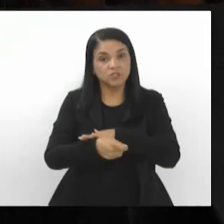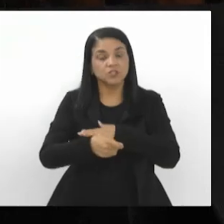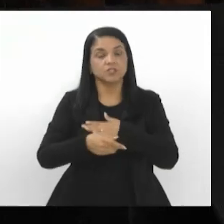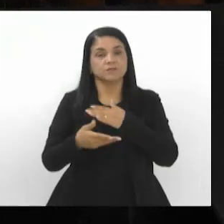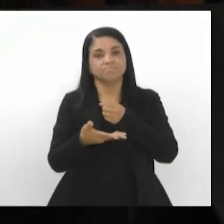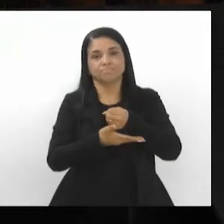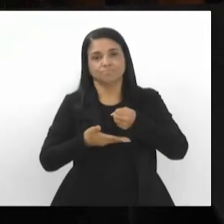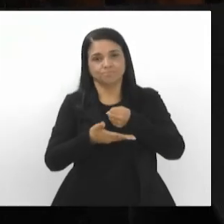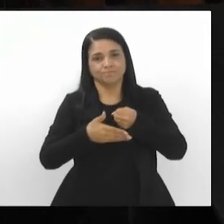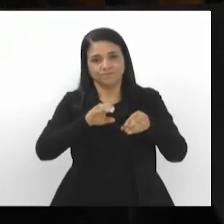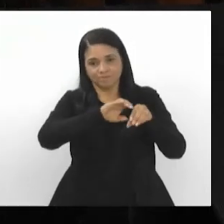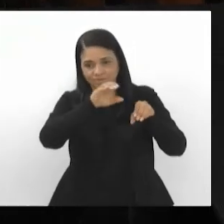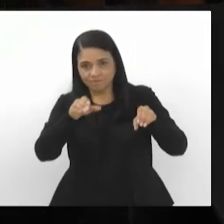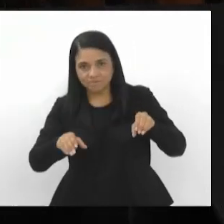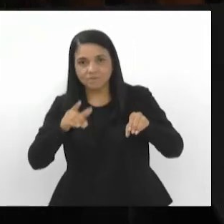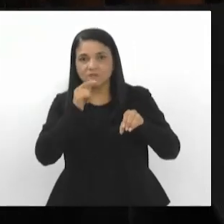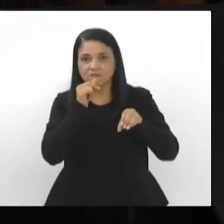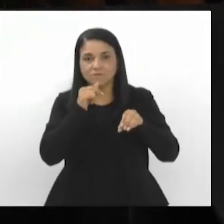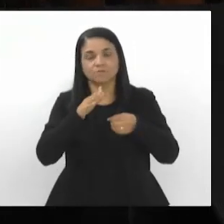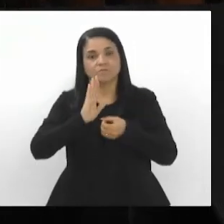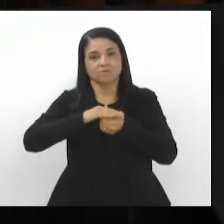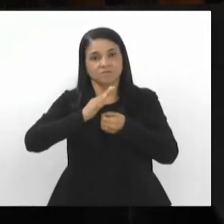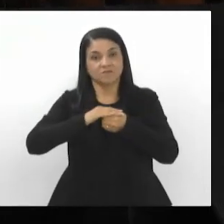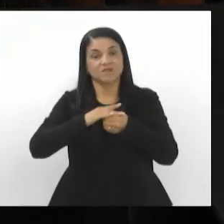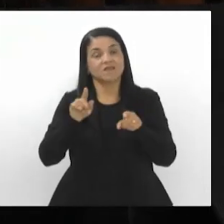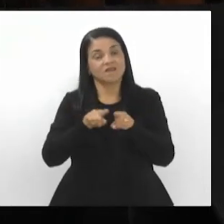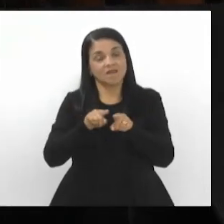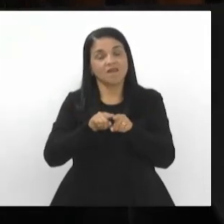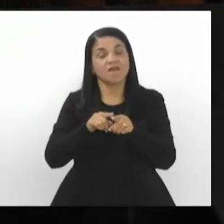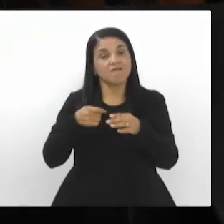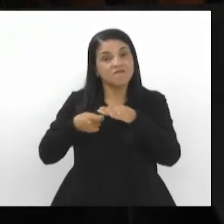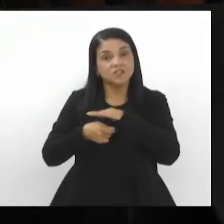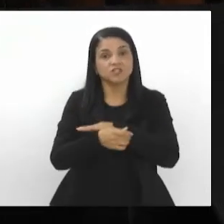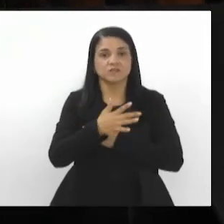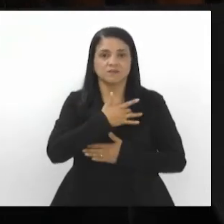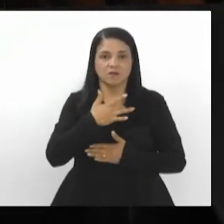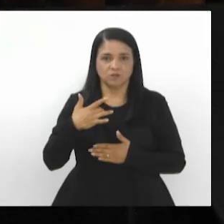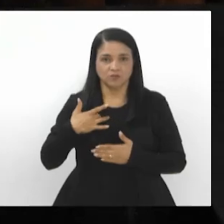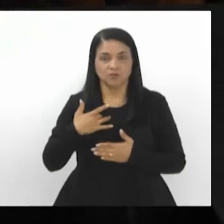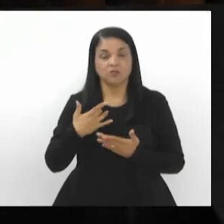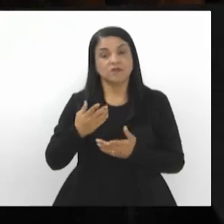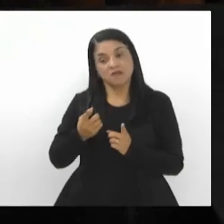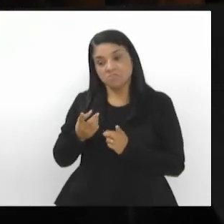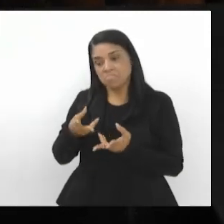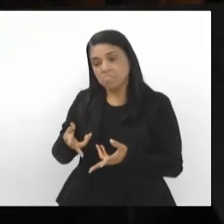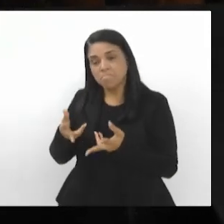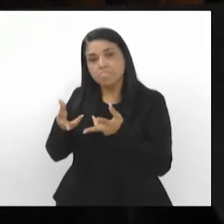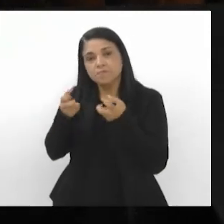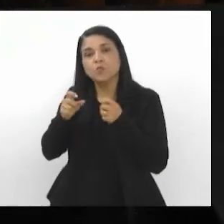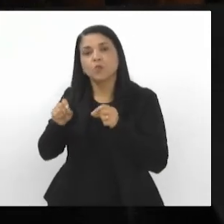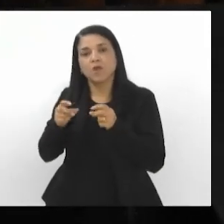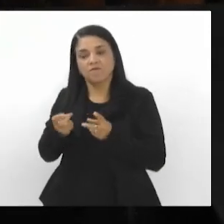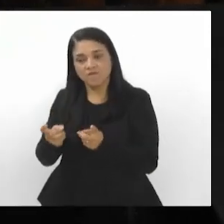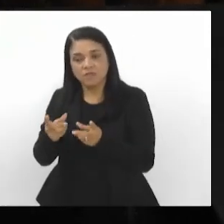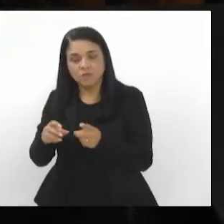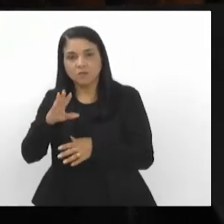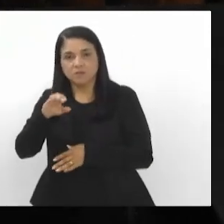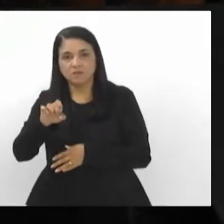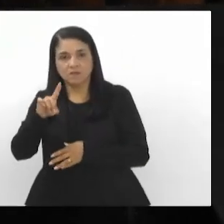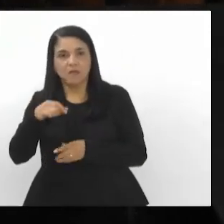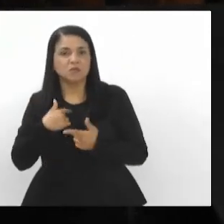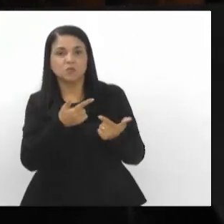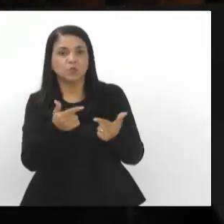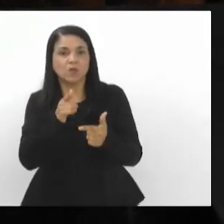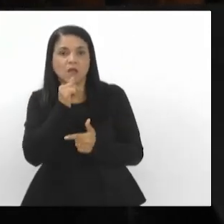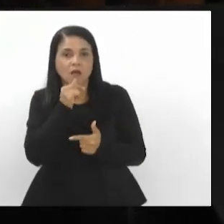um investimento direto em saúde pública, e a gente viu que privatizou a SEDAI, não temos saneamento básico, não temos